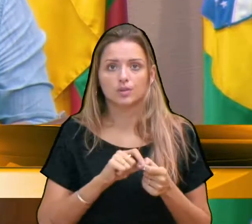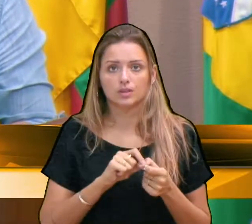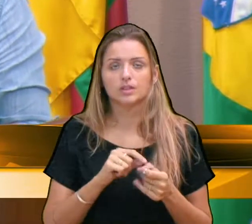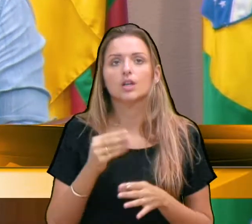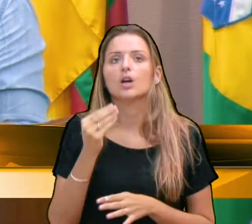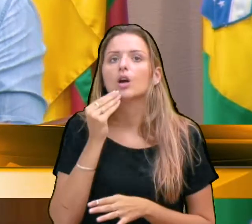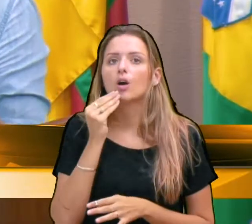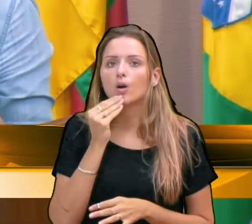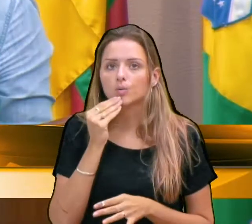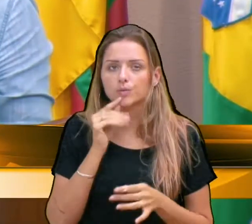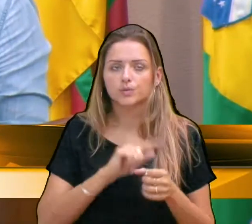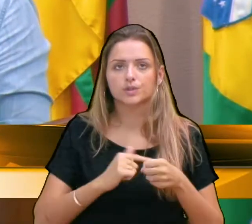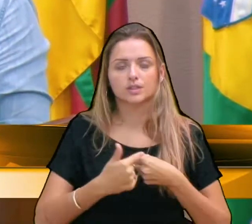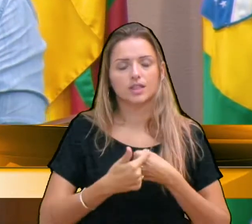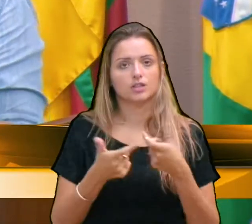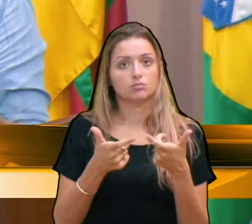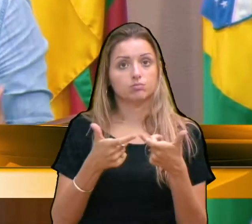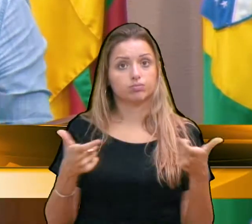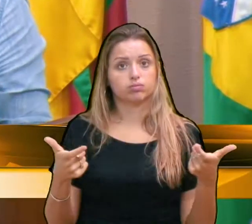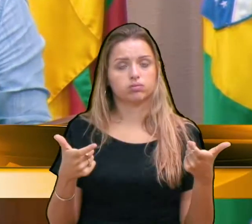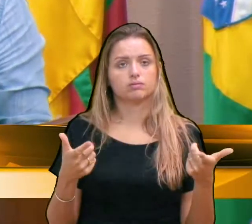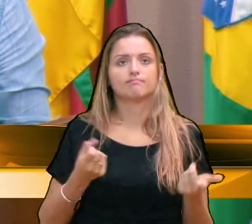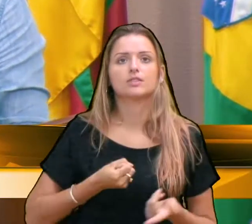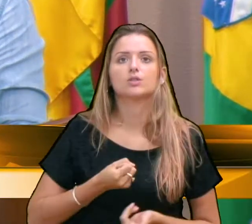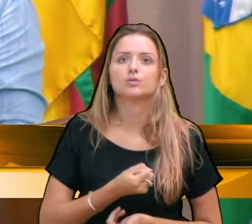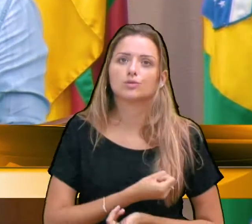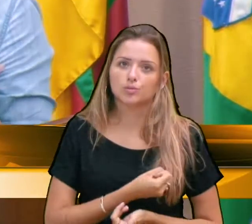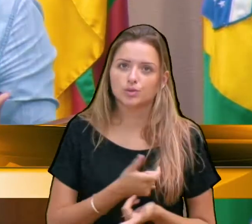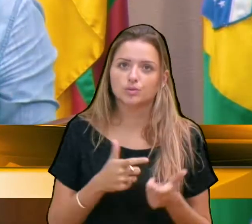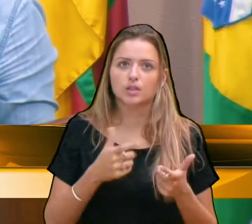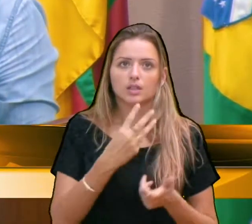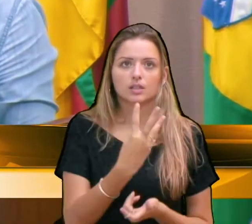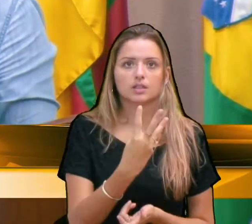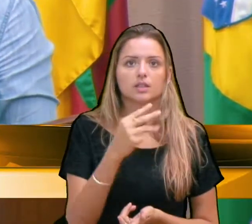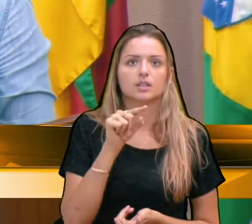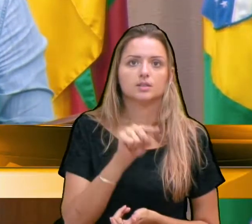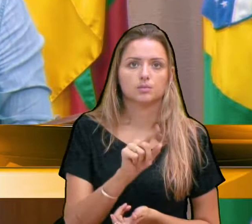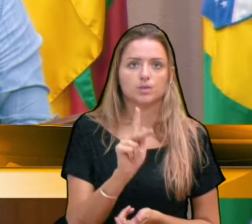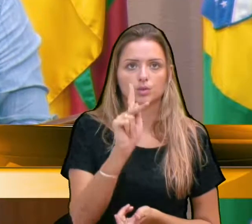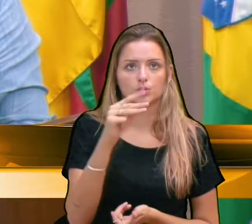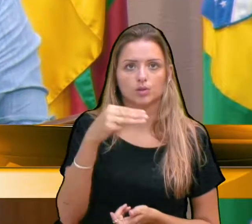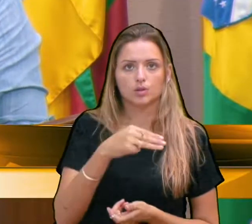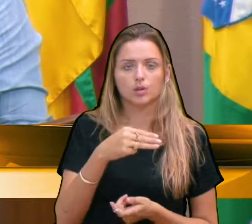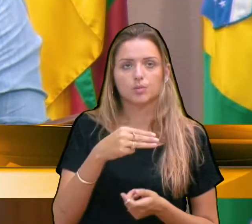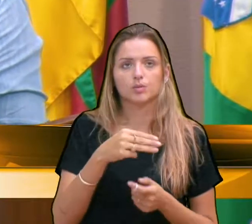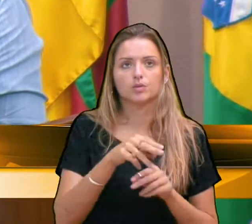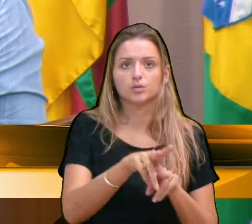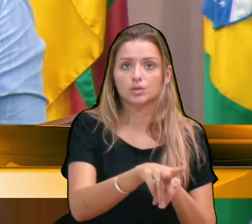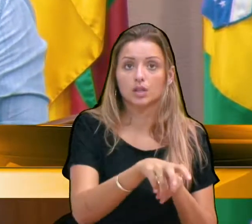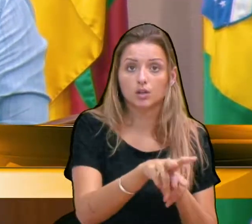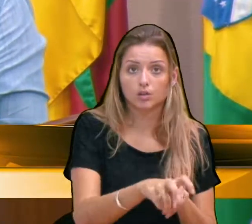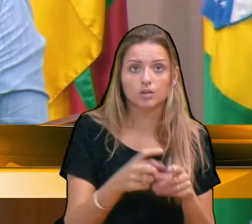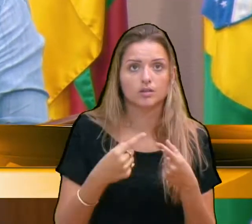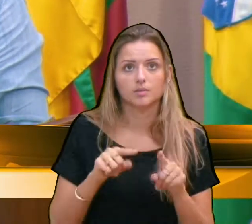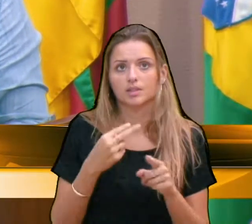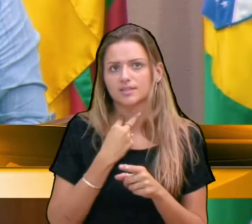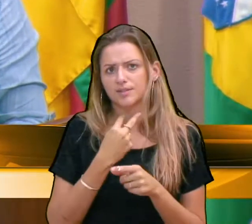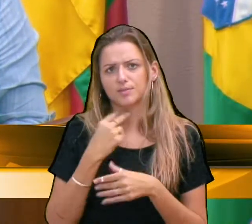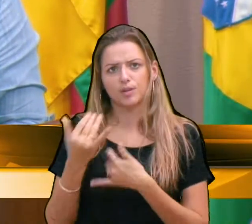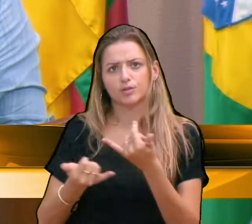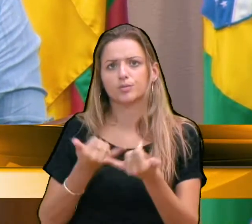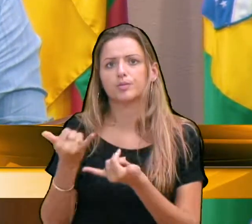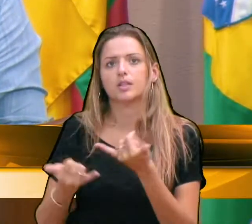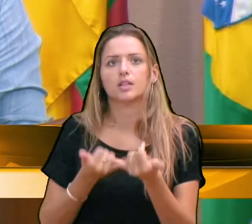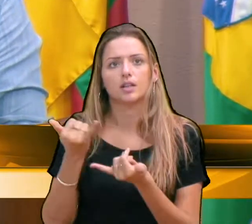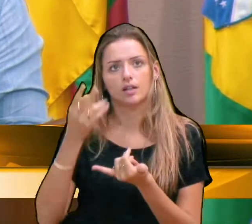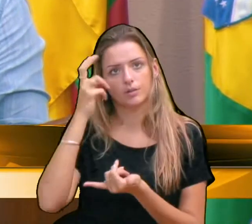cidade é enorme e os números são grandes, né? A gente tem 3 mil quilômetros, sim, de estrada do interior, mas não dá para ficar brincando, né,